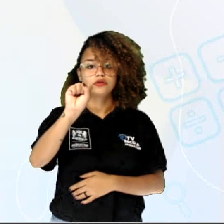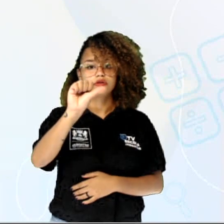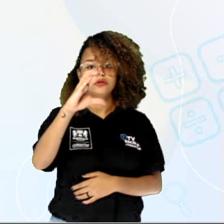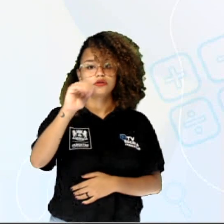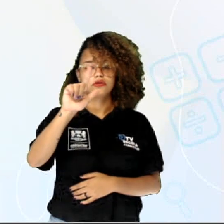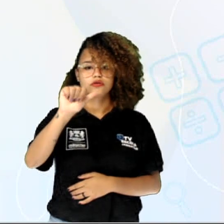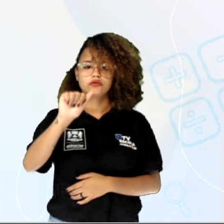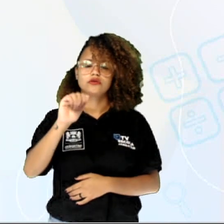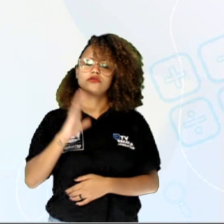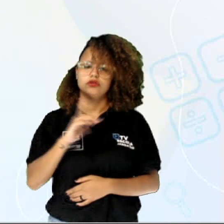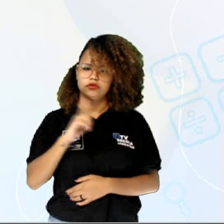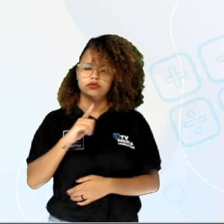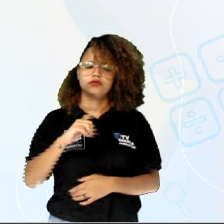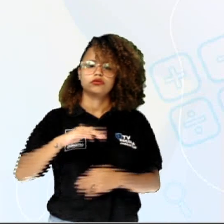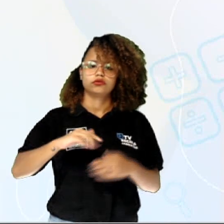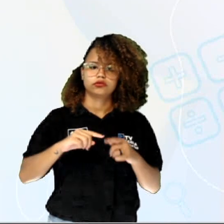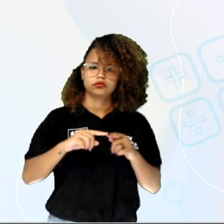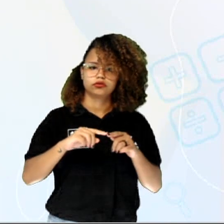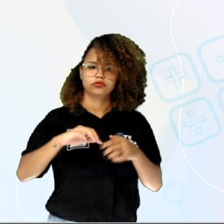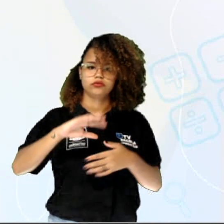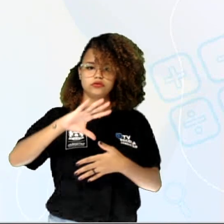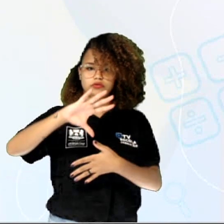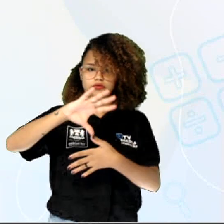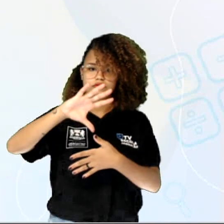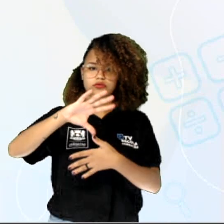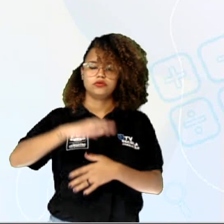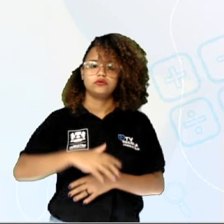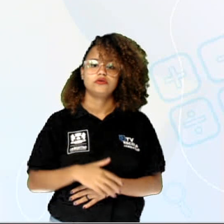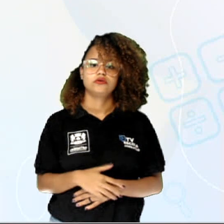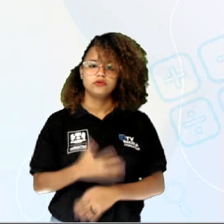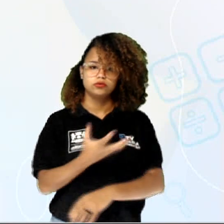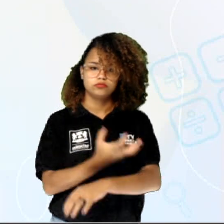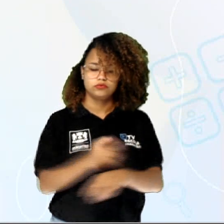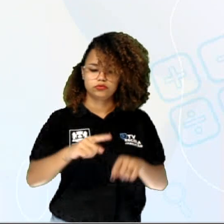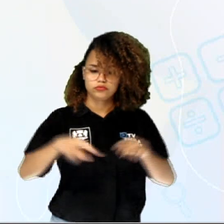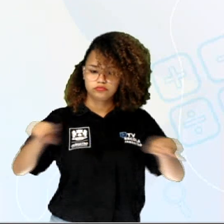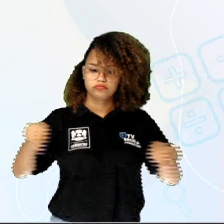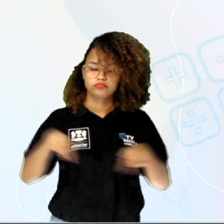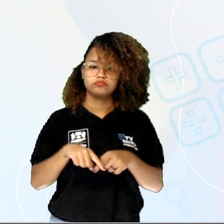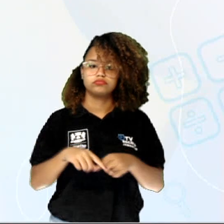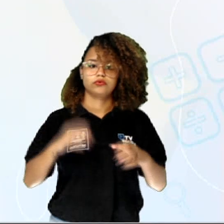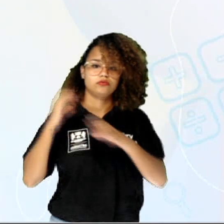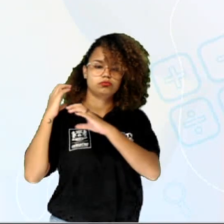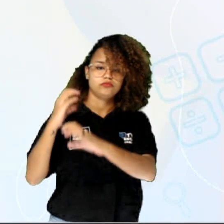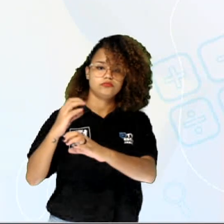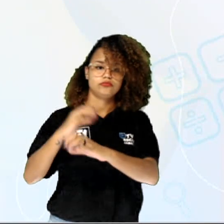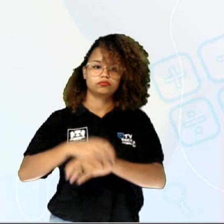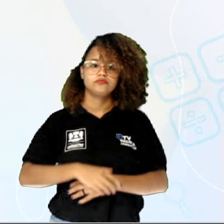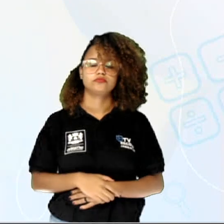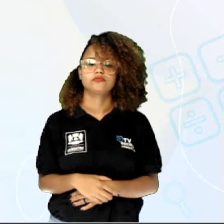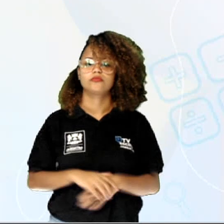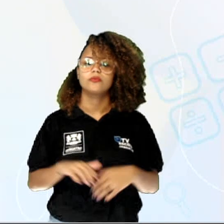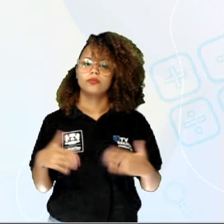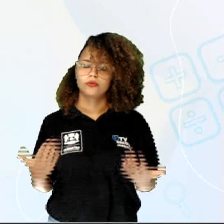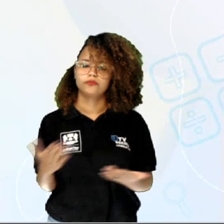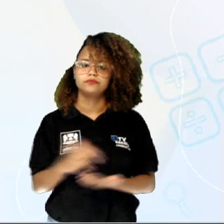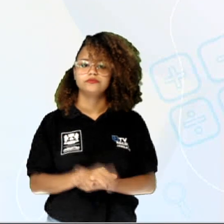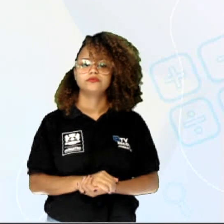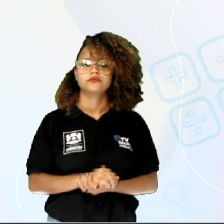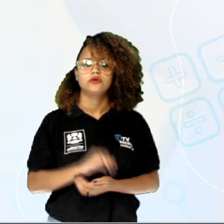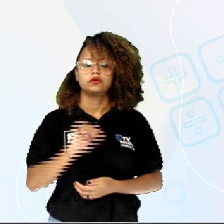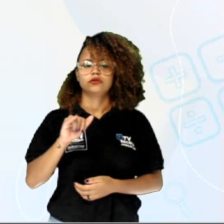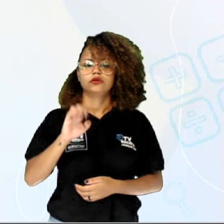nova oportunidade para você ir lá e se inscrever. E não vai ter prova, vai ser análise, né, das notas que você tirou no Ensino